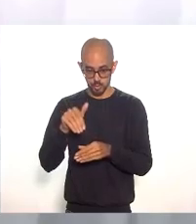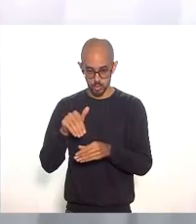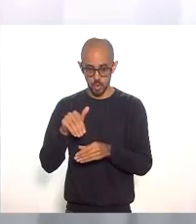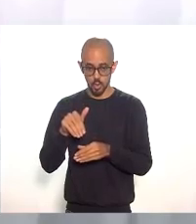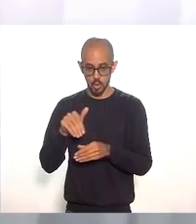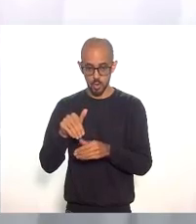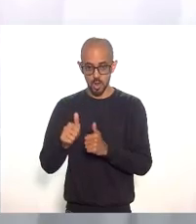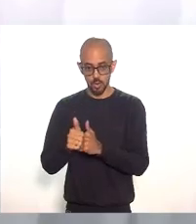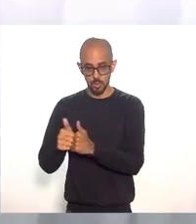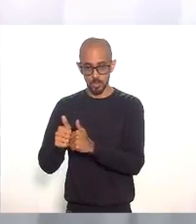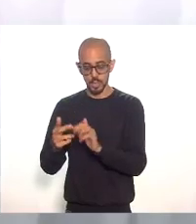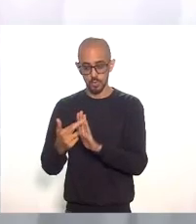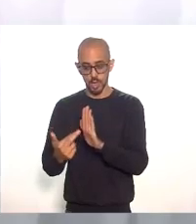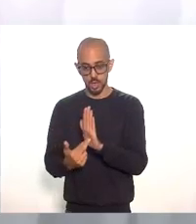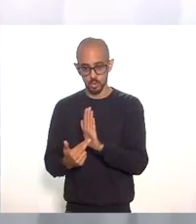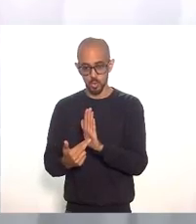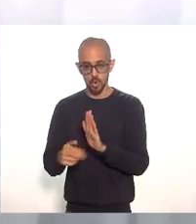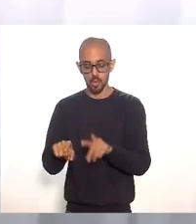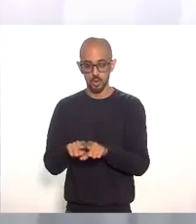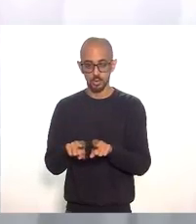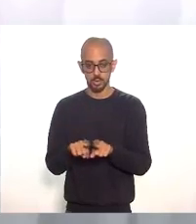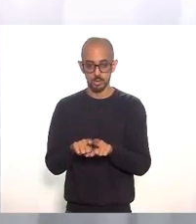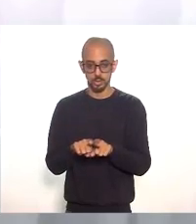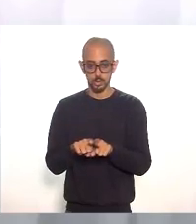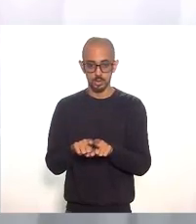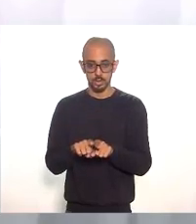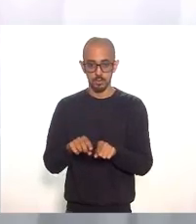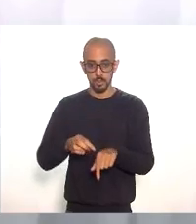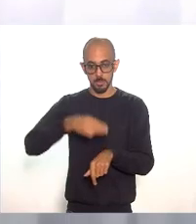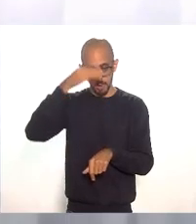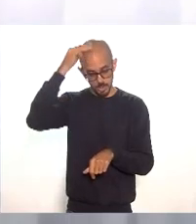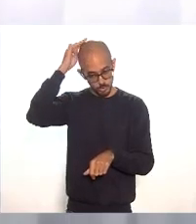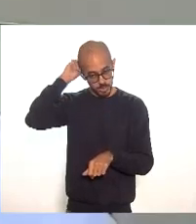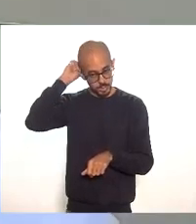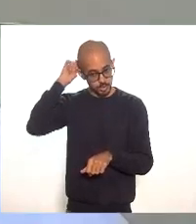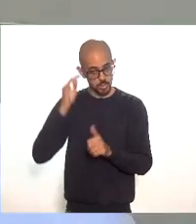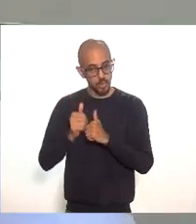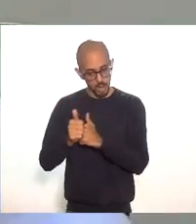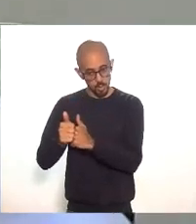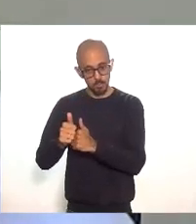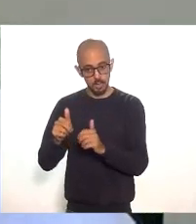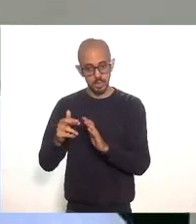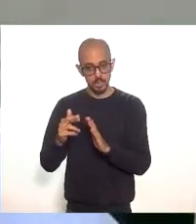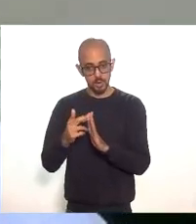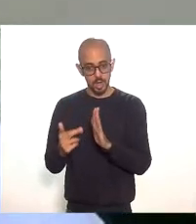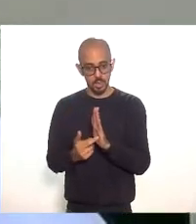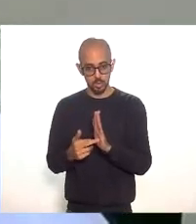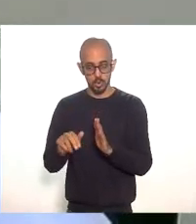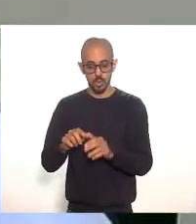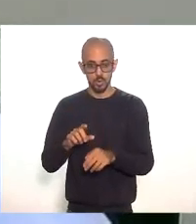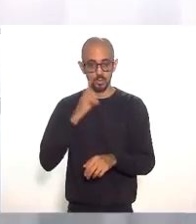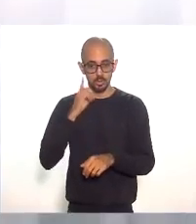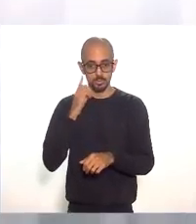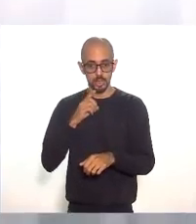relator. Deputado Márcio Pacheco. Acompanha o relator. Deputado